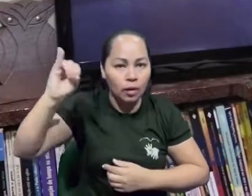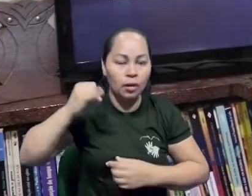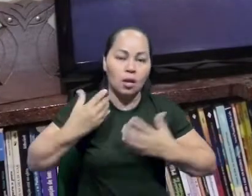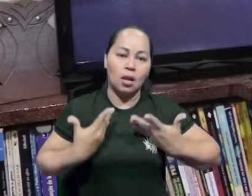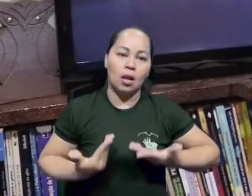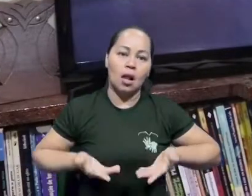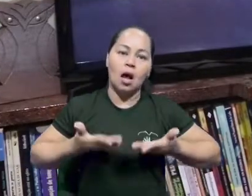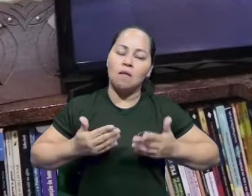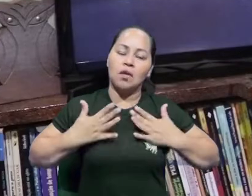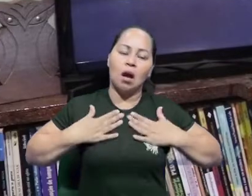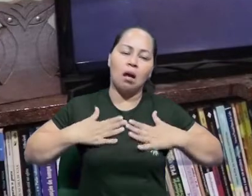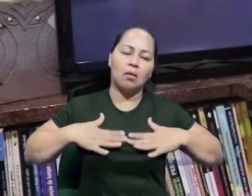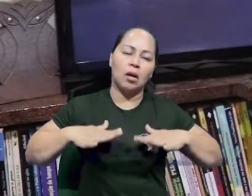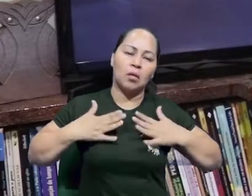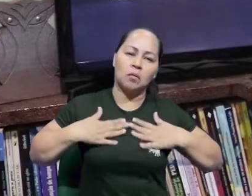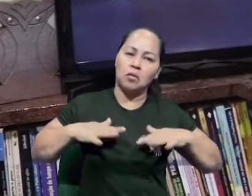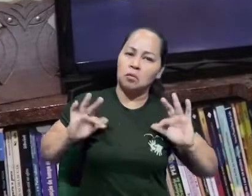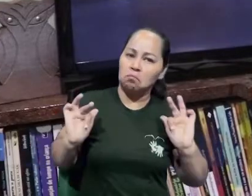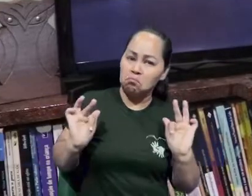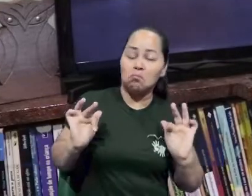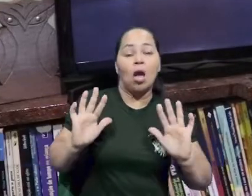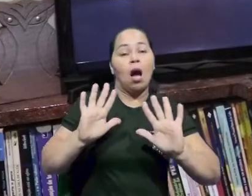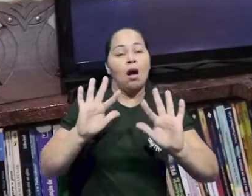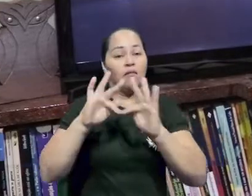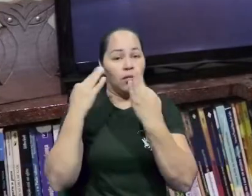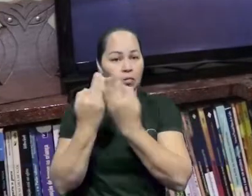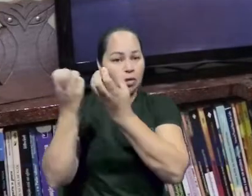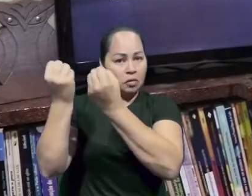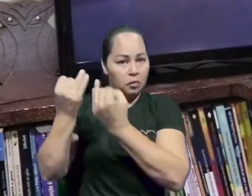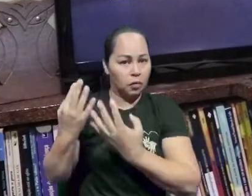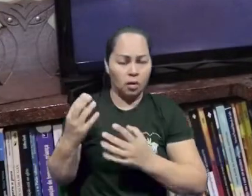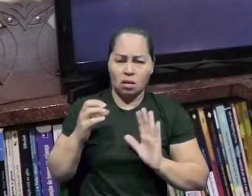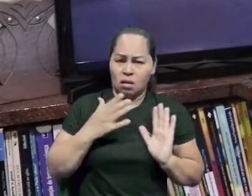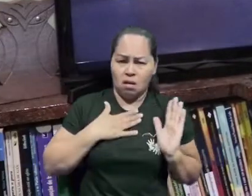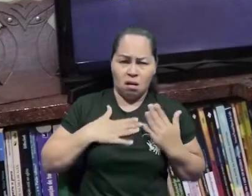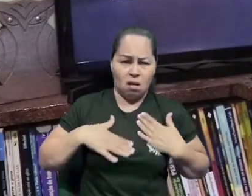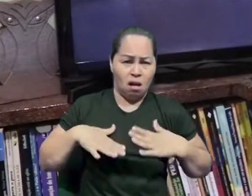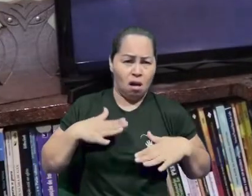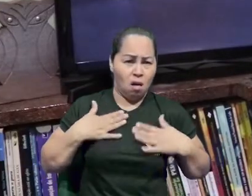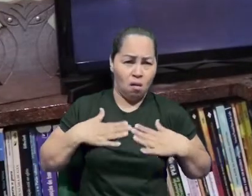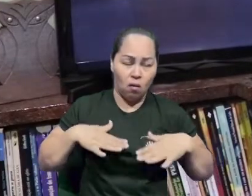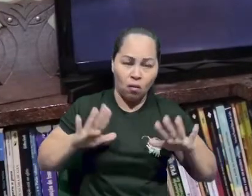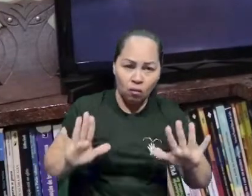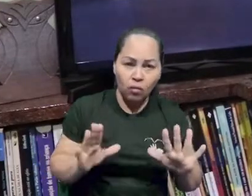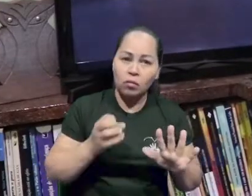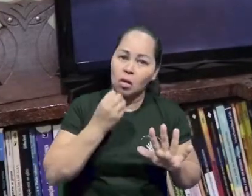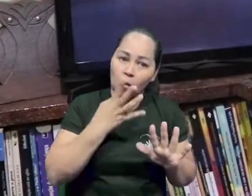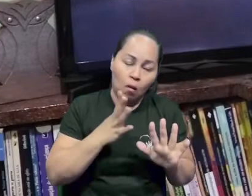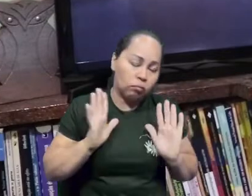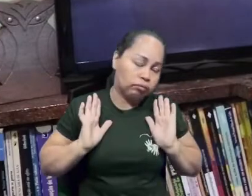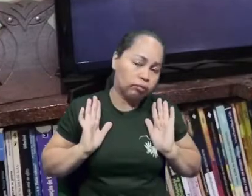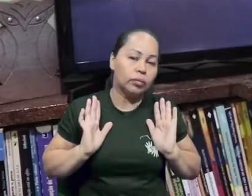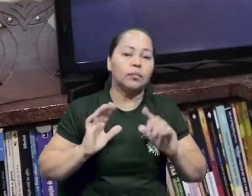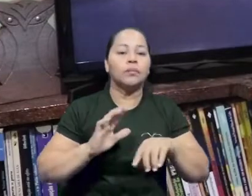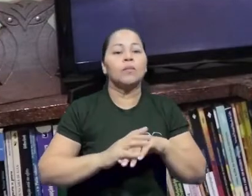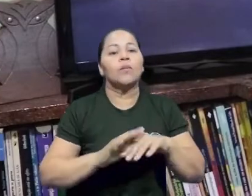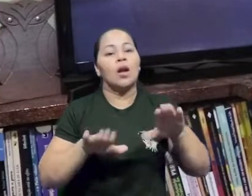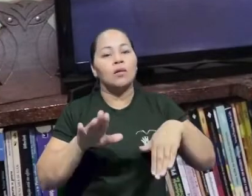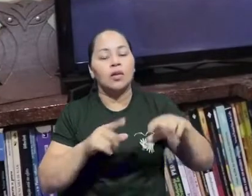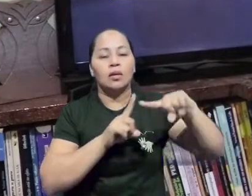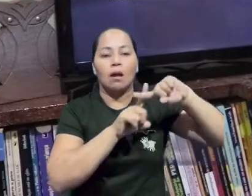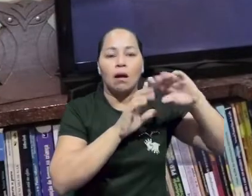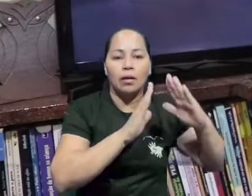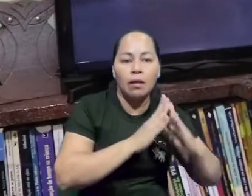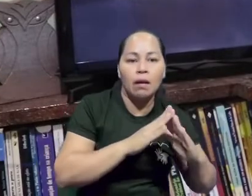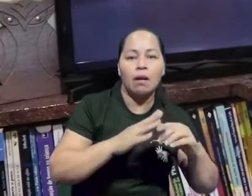tranquilo, sem ocorrências, de acordo com a família. Então, nesse grupo social, a gente se refere a todos os âmbitos, né?